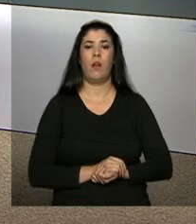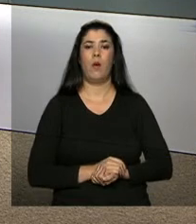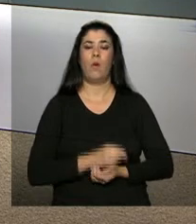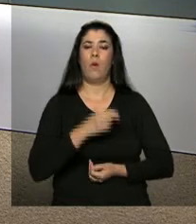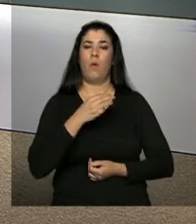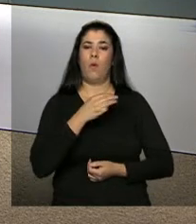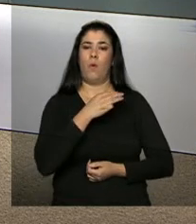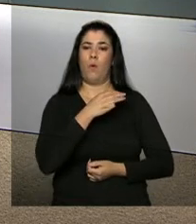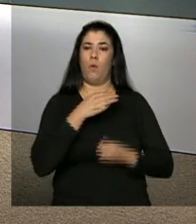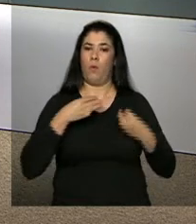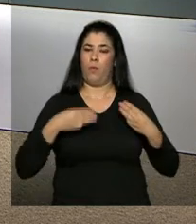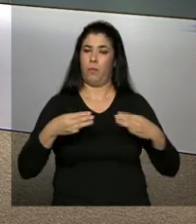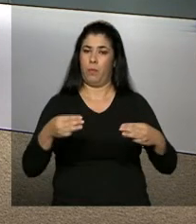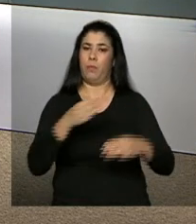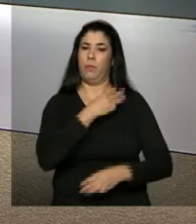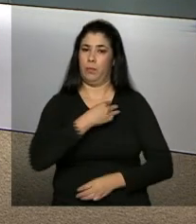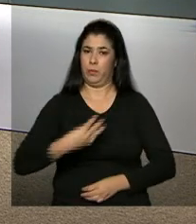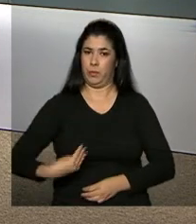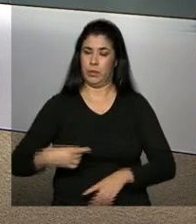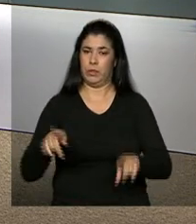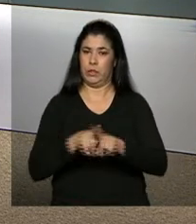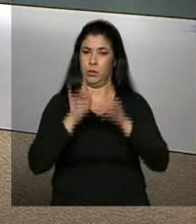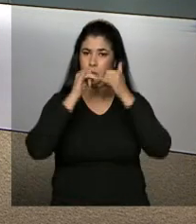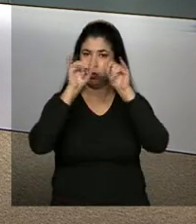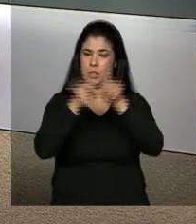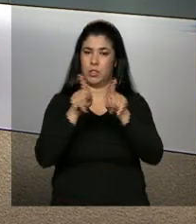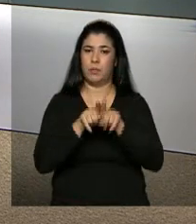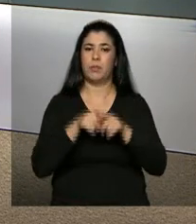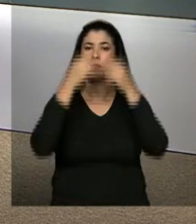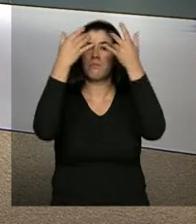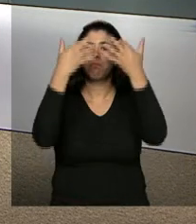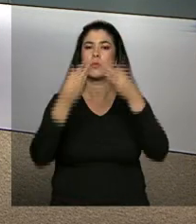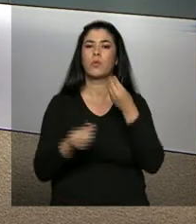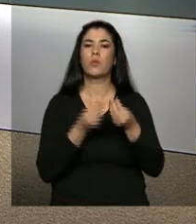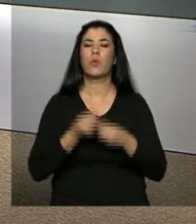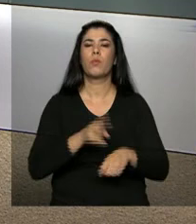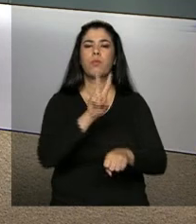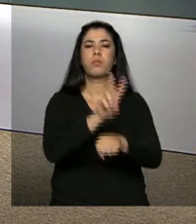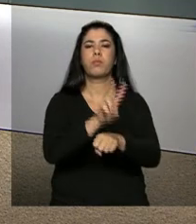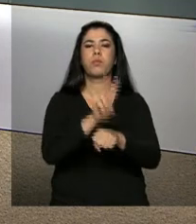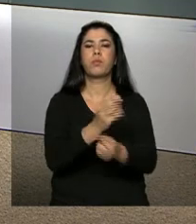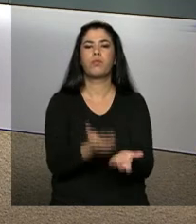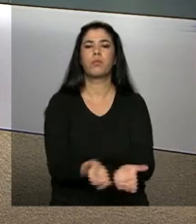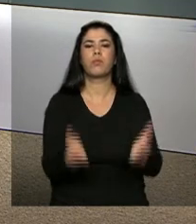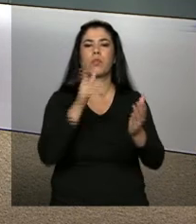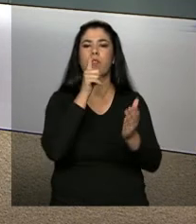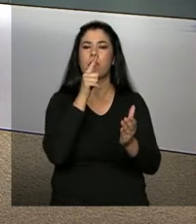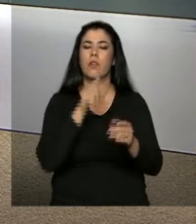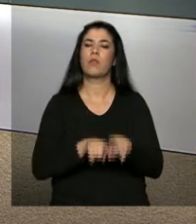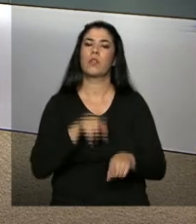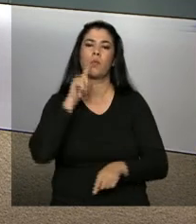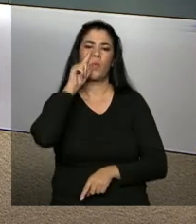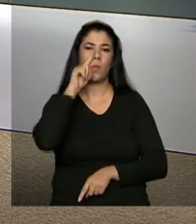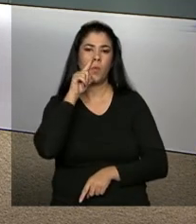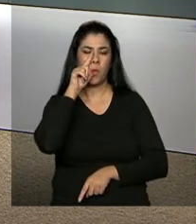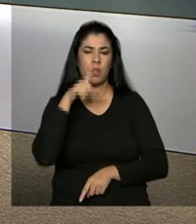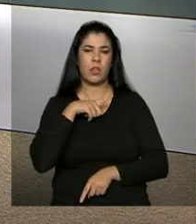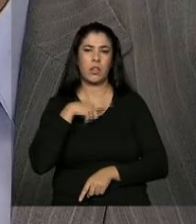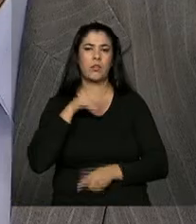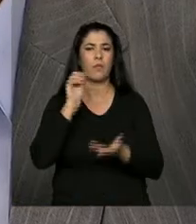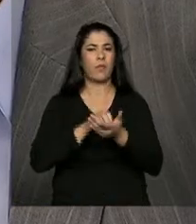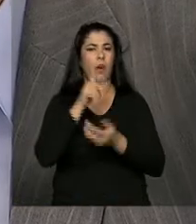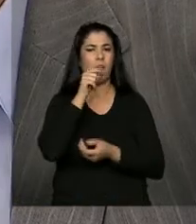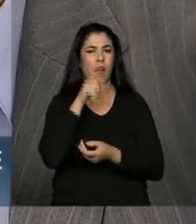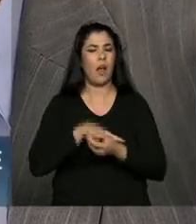e energia comentou a elevação dos níveis dos reservatórios de água nos estados e disse que o risco de racionamento é